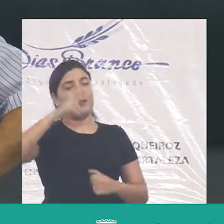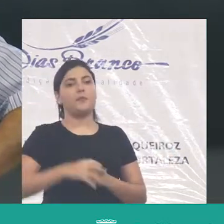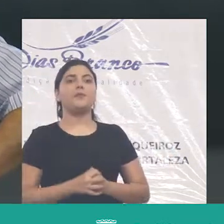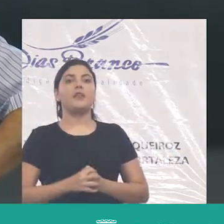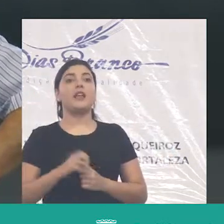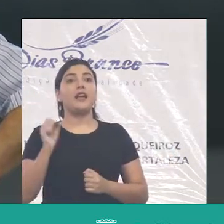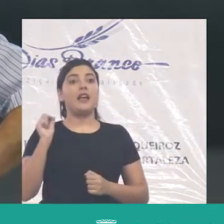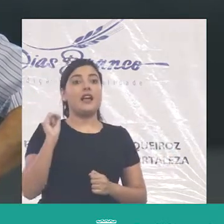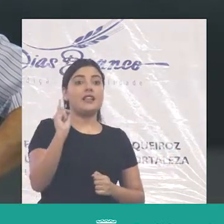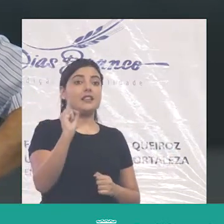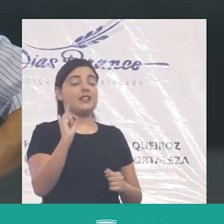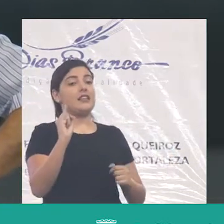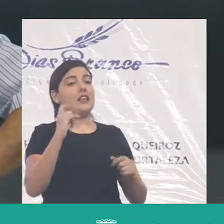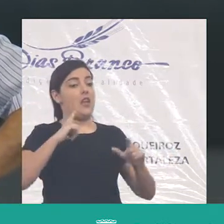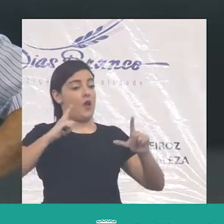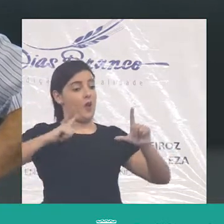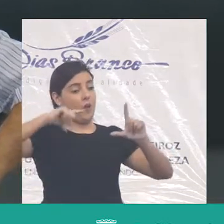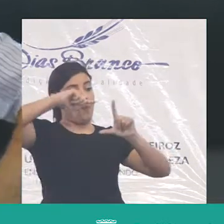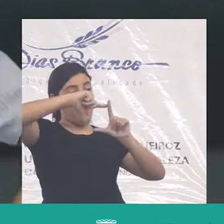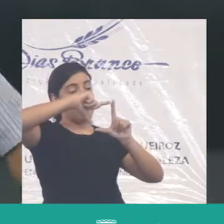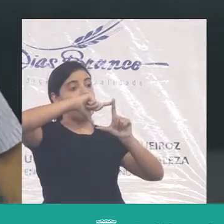Para ser prisma, o que é que tem que acontecer?